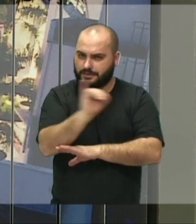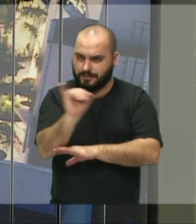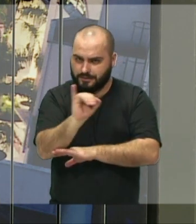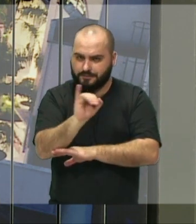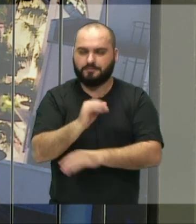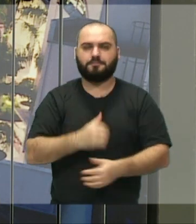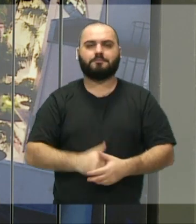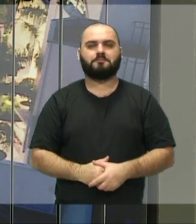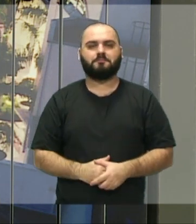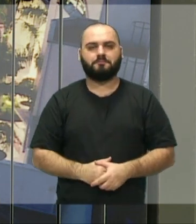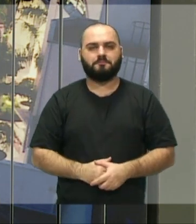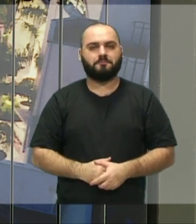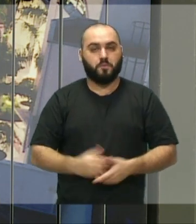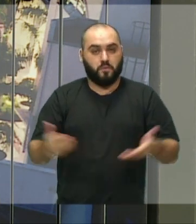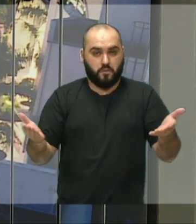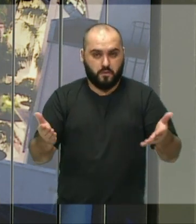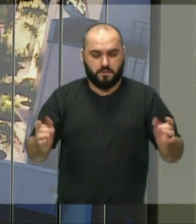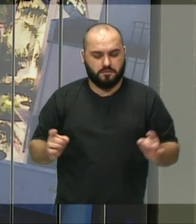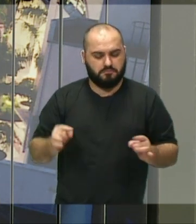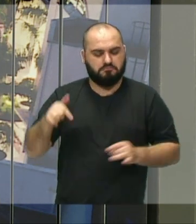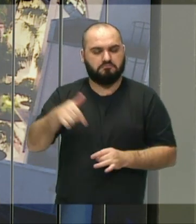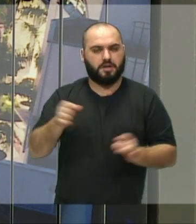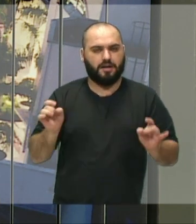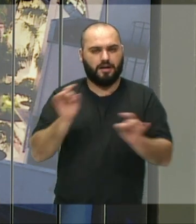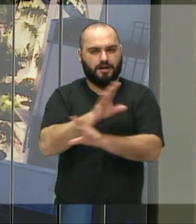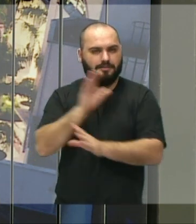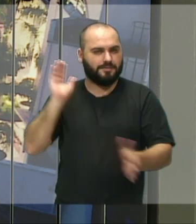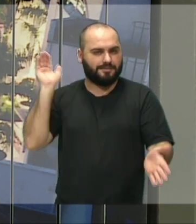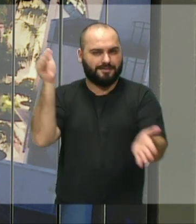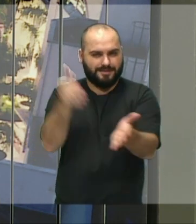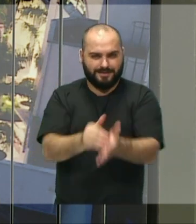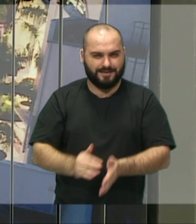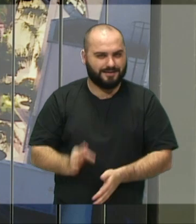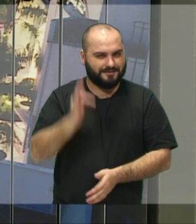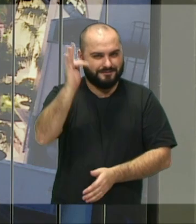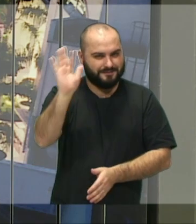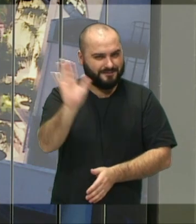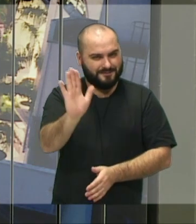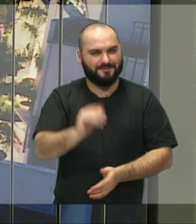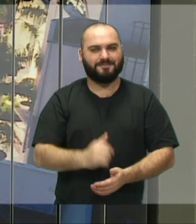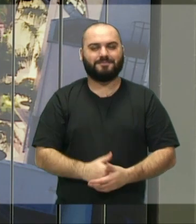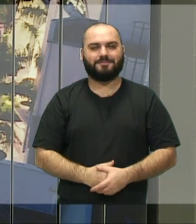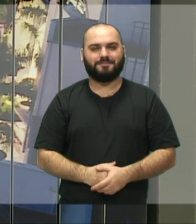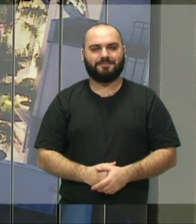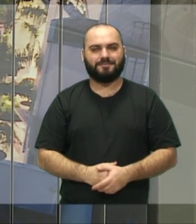de Itajaí. Por hoje, o Câmara Aberta ficou por aqui. Até o próximo programa.